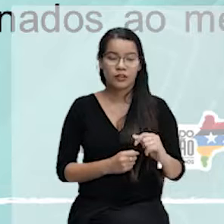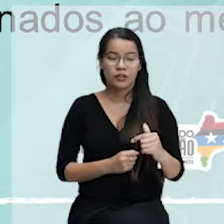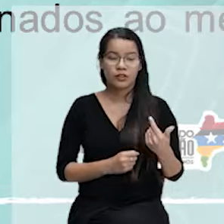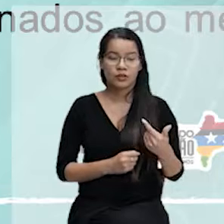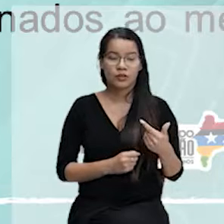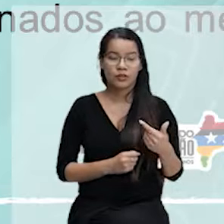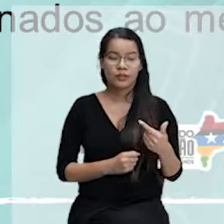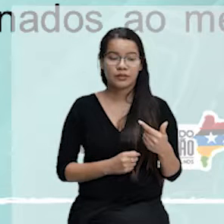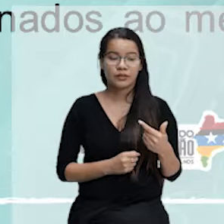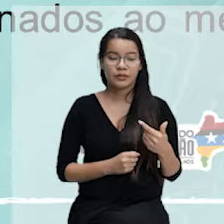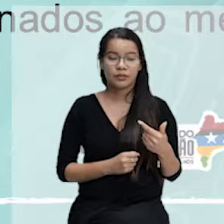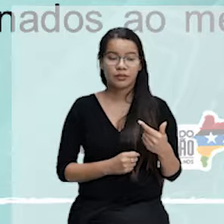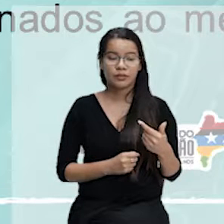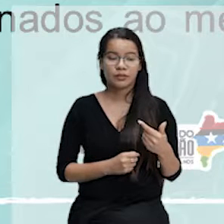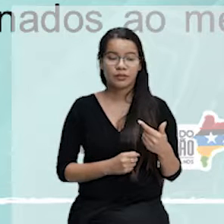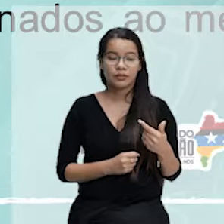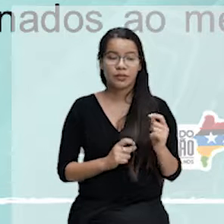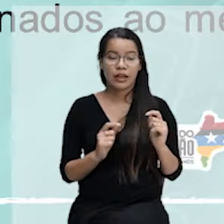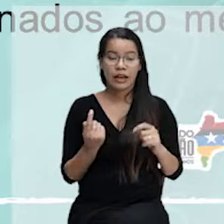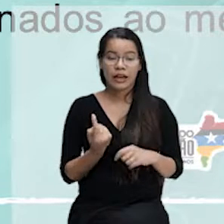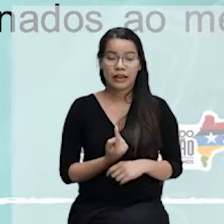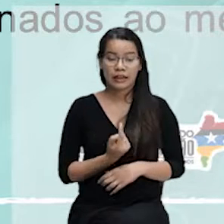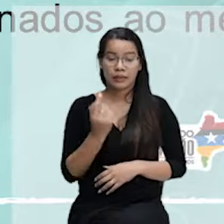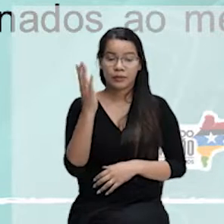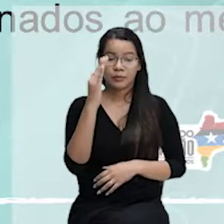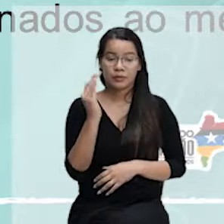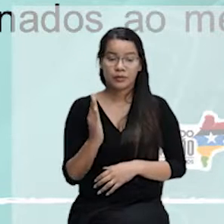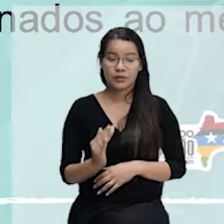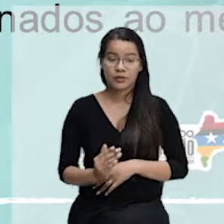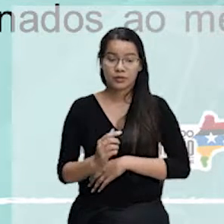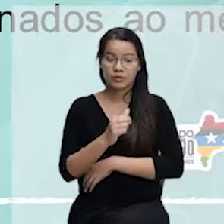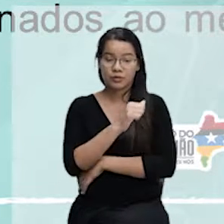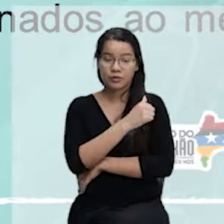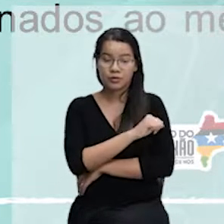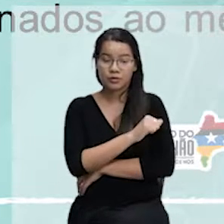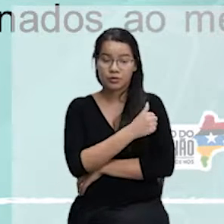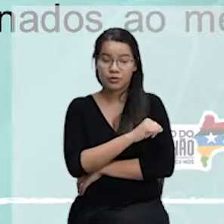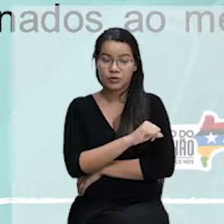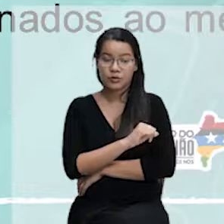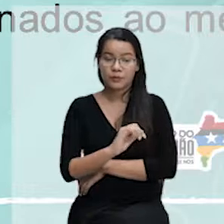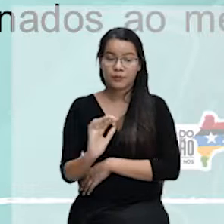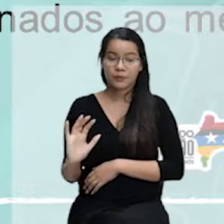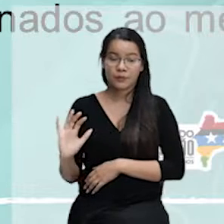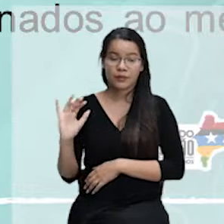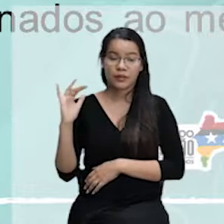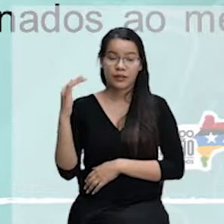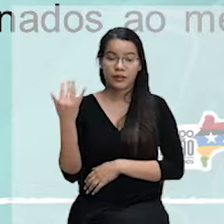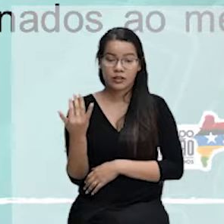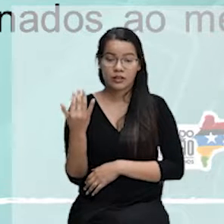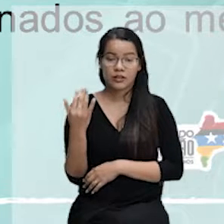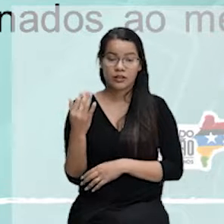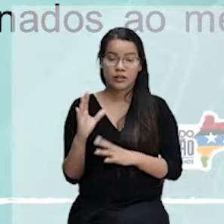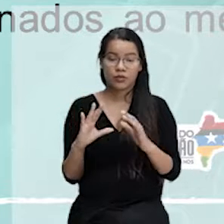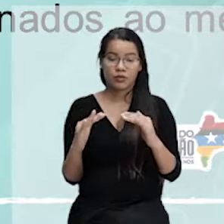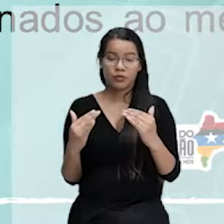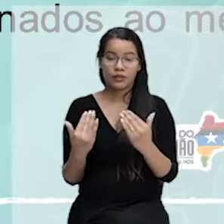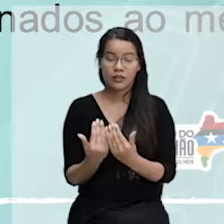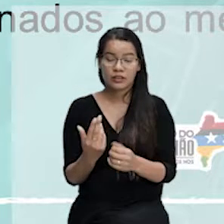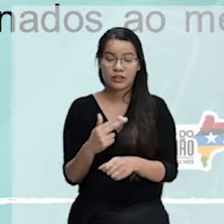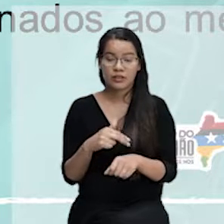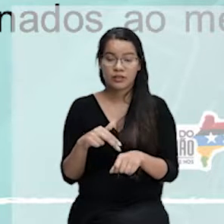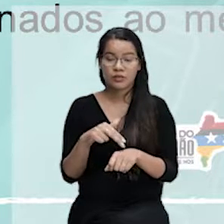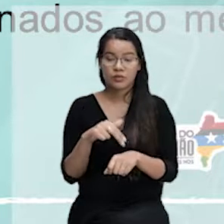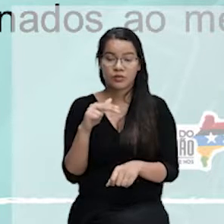União Soviética, aqui no Brasil, no Rio de Janeiro, acontece a Conferência das Nações